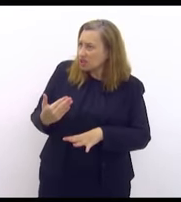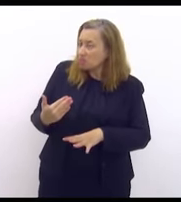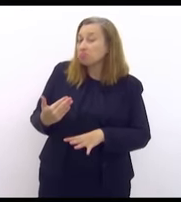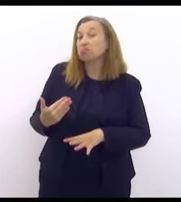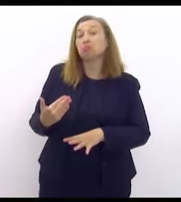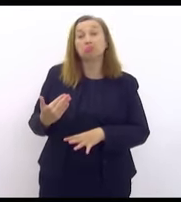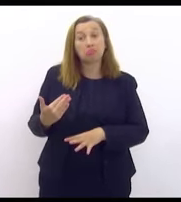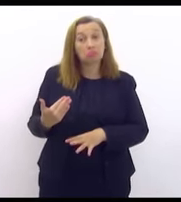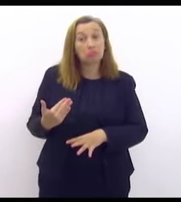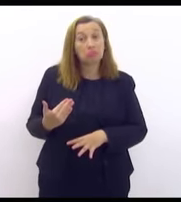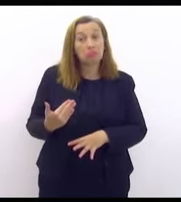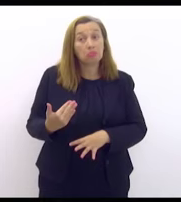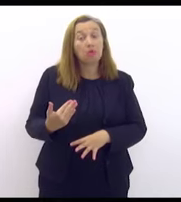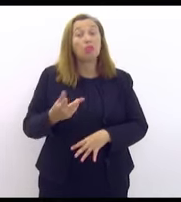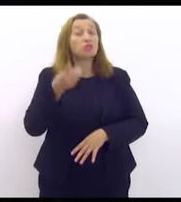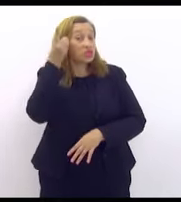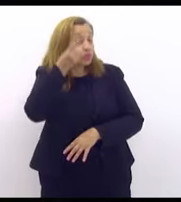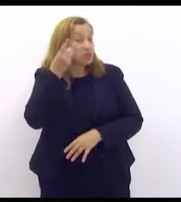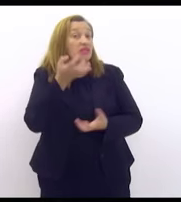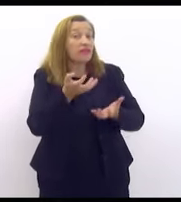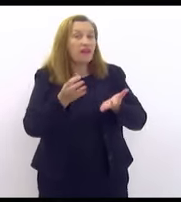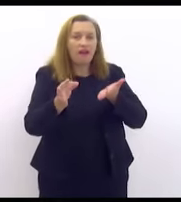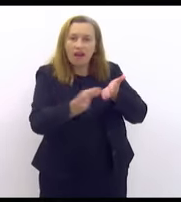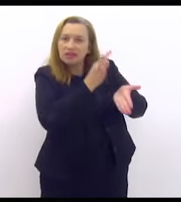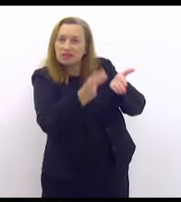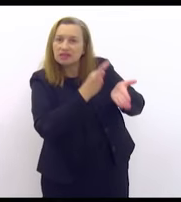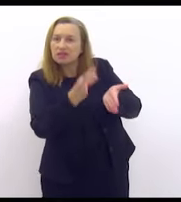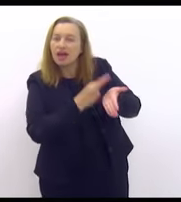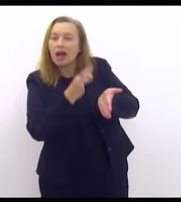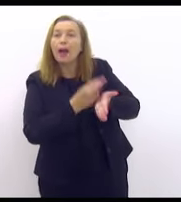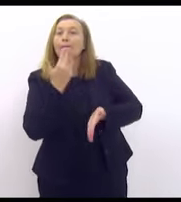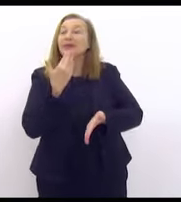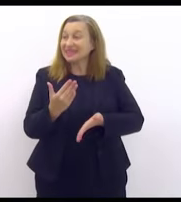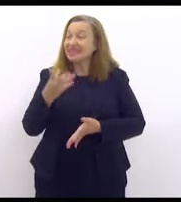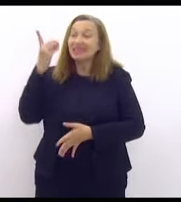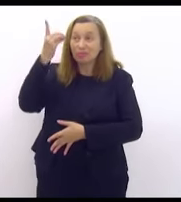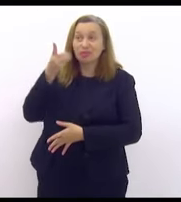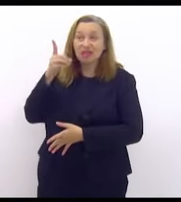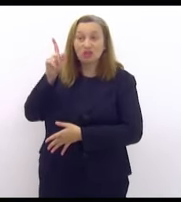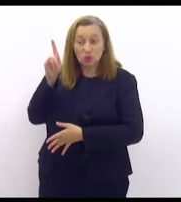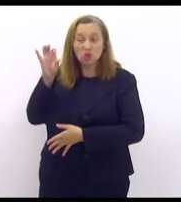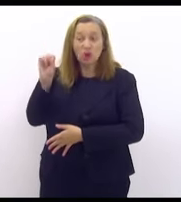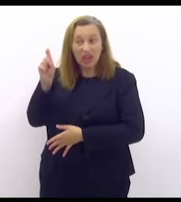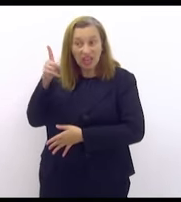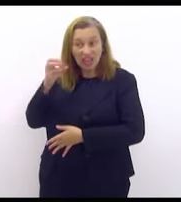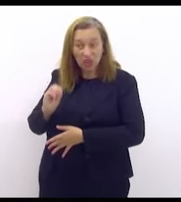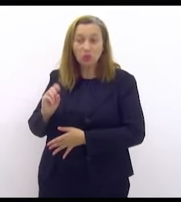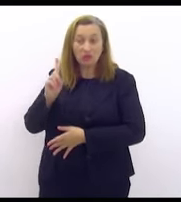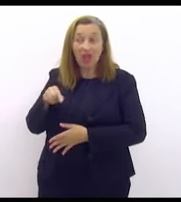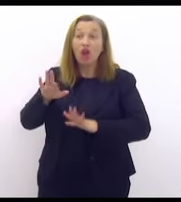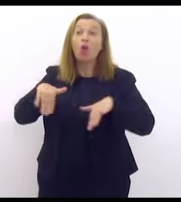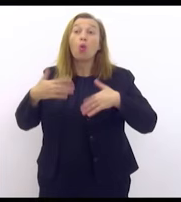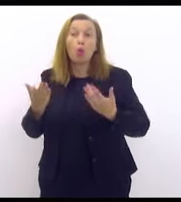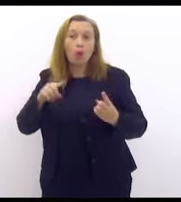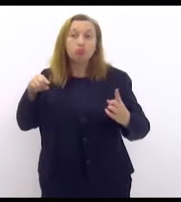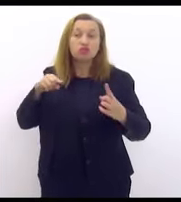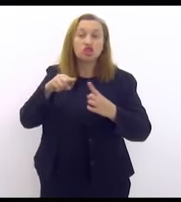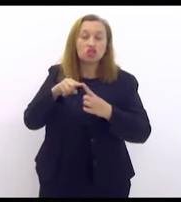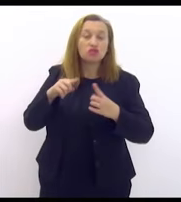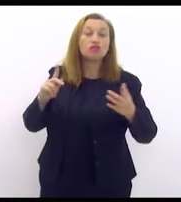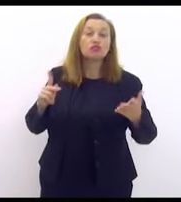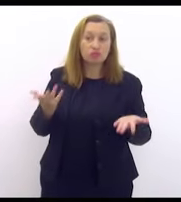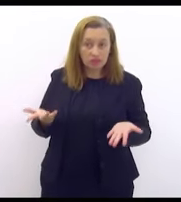eu irei solicitar, vou passar para os deputados que queiram assinar, solicitando, né, deputado Cozolino, quais foram as metas que foram alcançadas. De